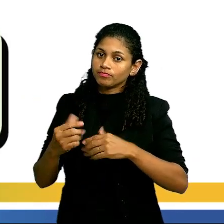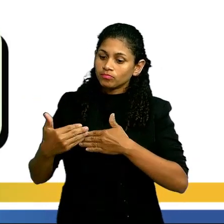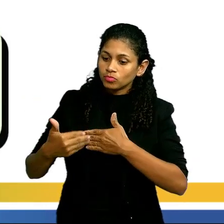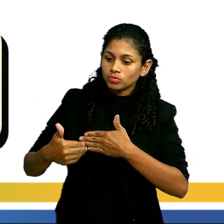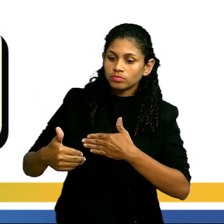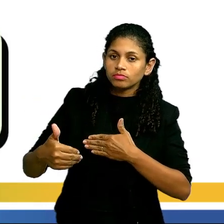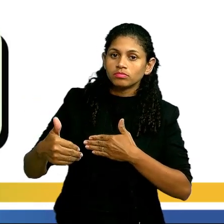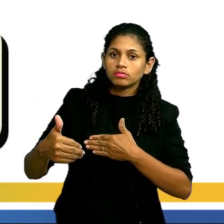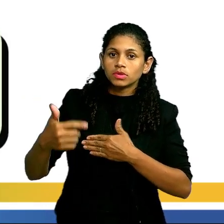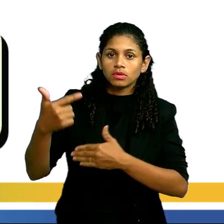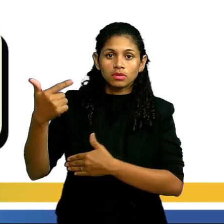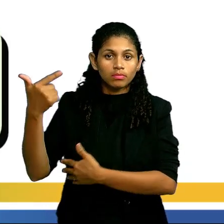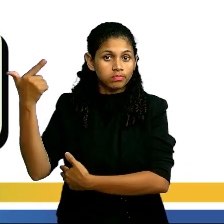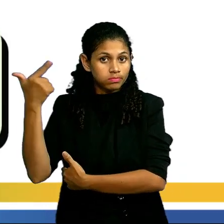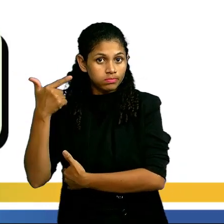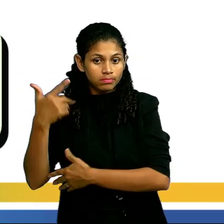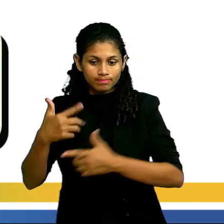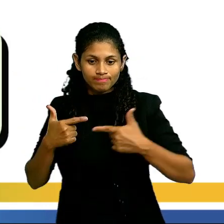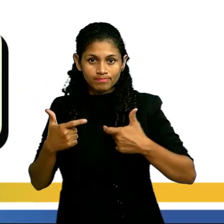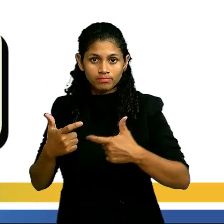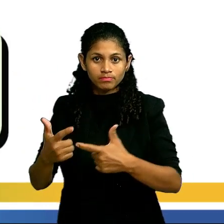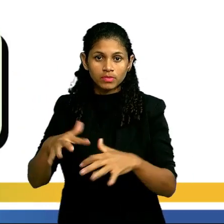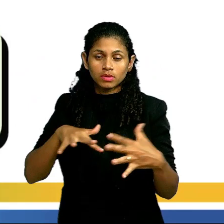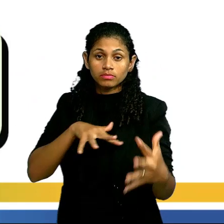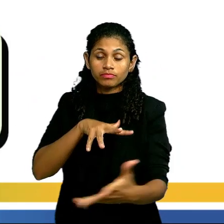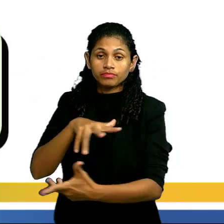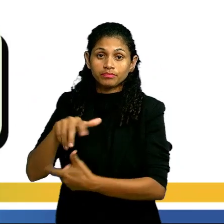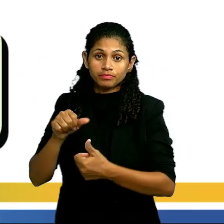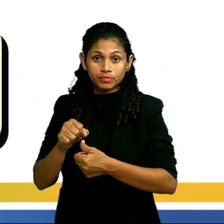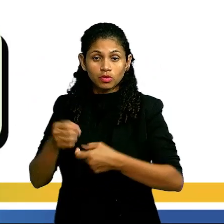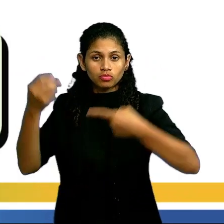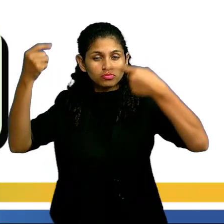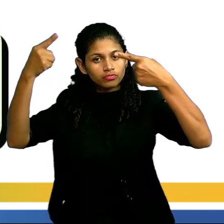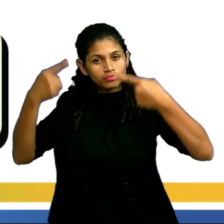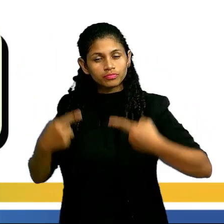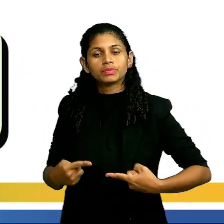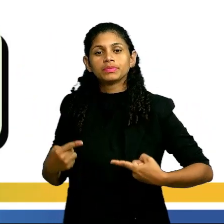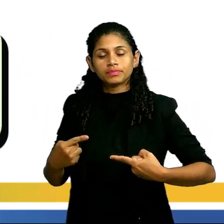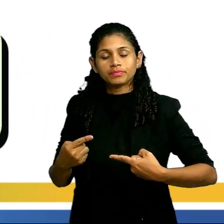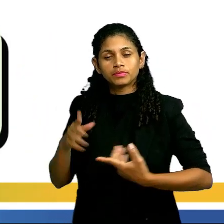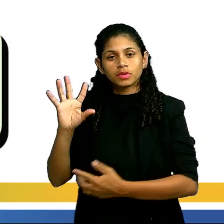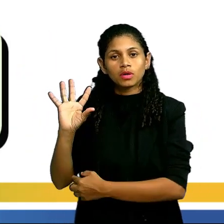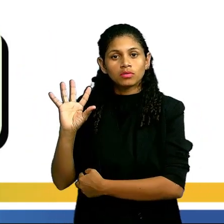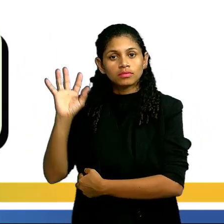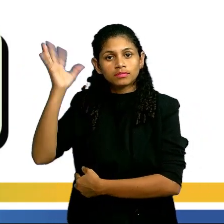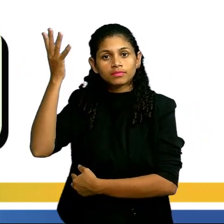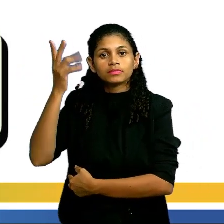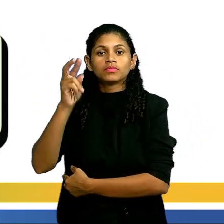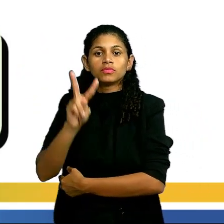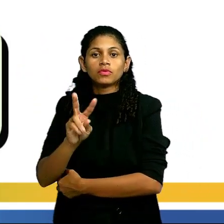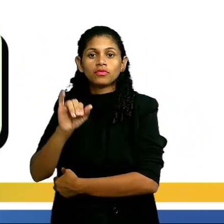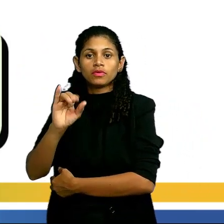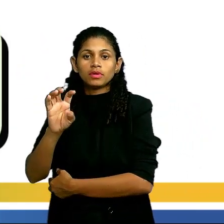Guerra Mundial. Então, os conflitos que vão acontecer no Vietnã também serão causados